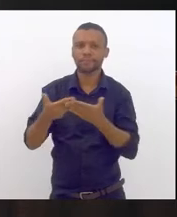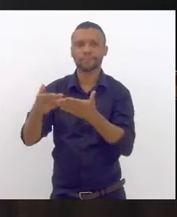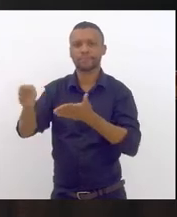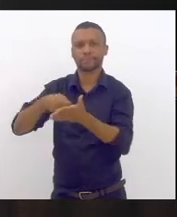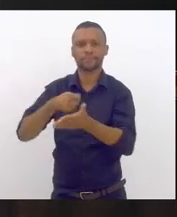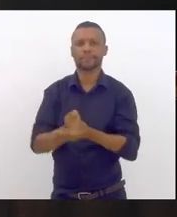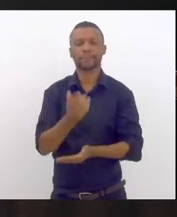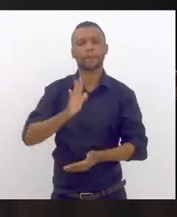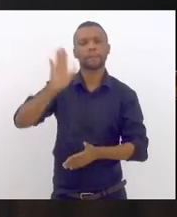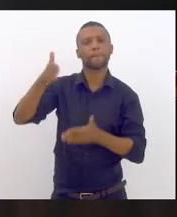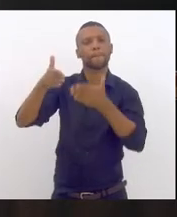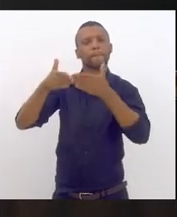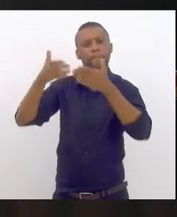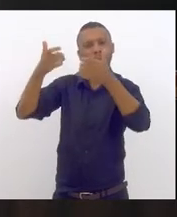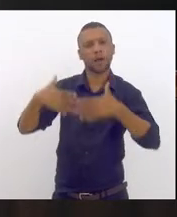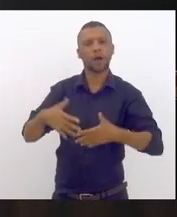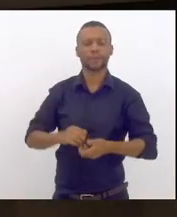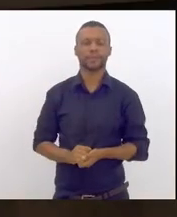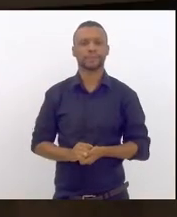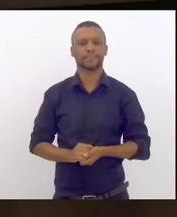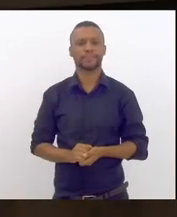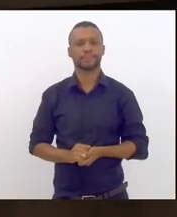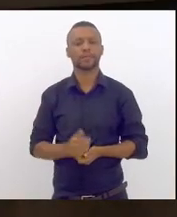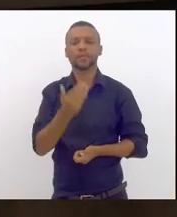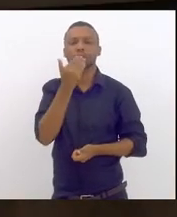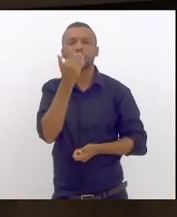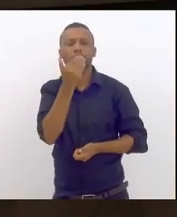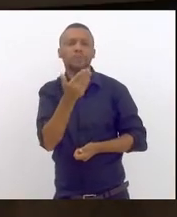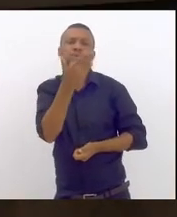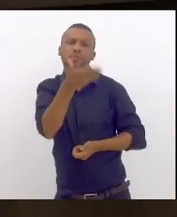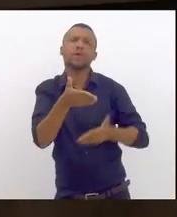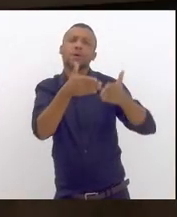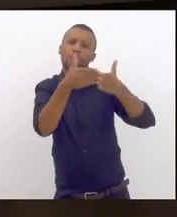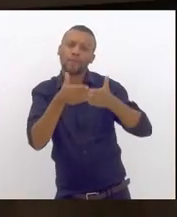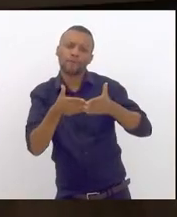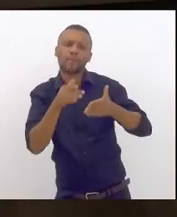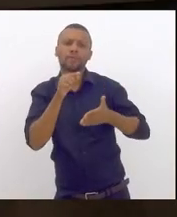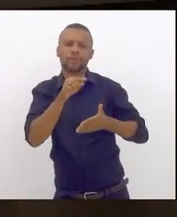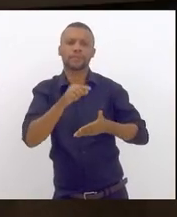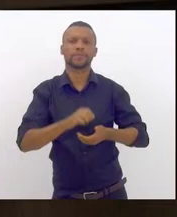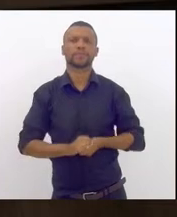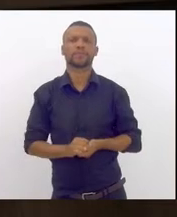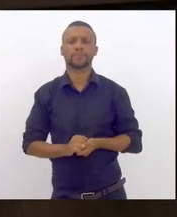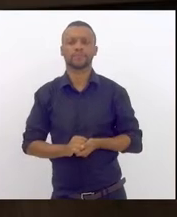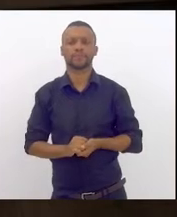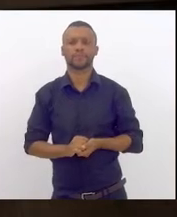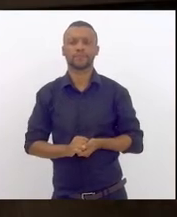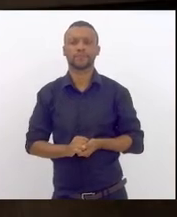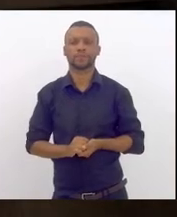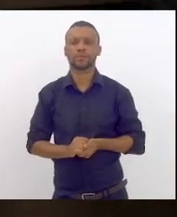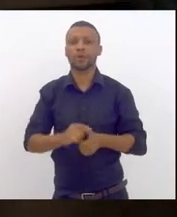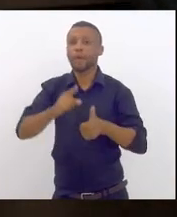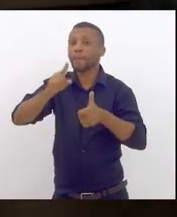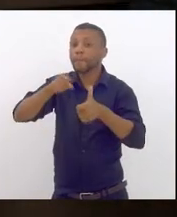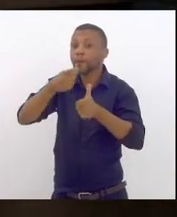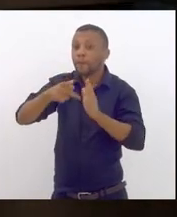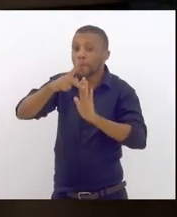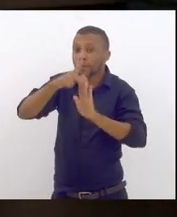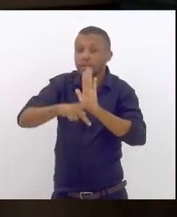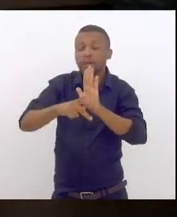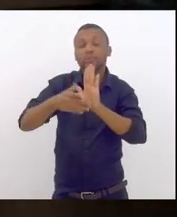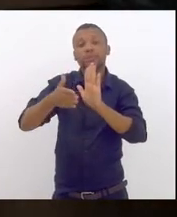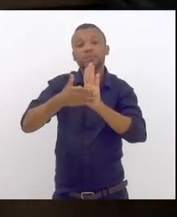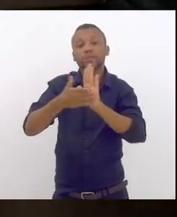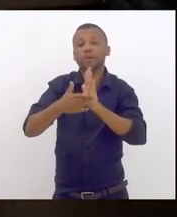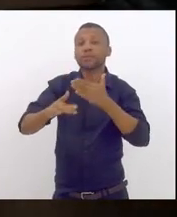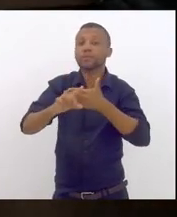presidente. Pela ordem concedida. É só para pedir a Vossa Excelência. No primeiro projeto de pauta, o deputado